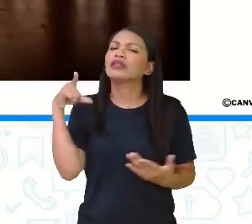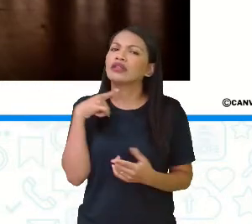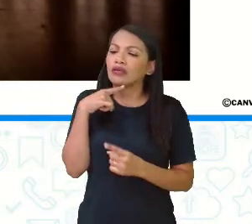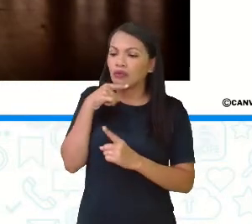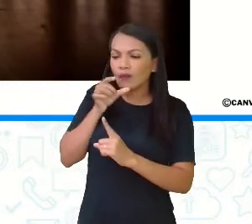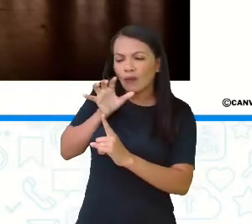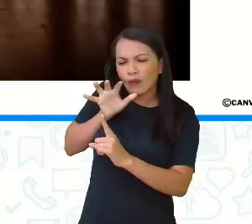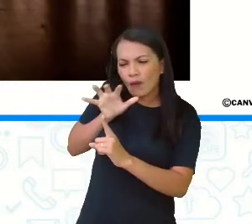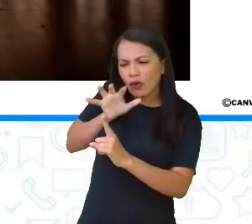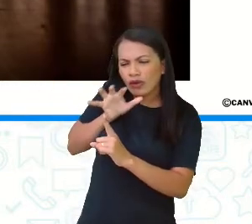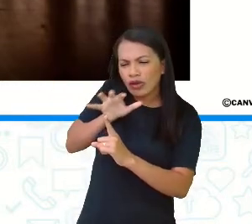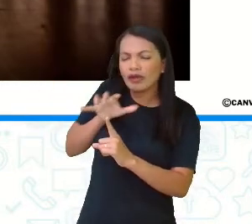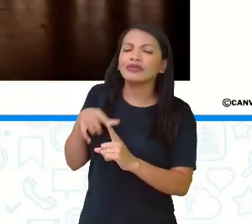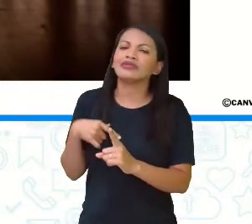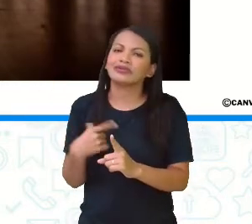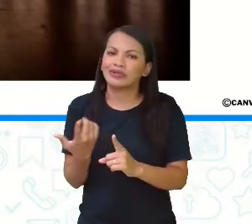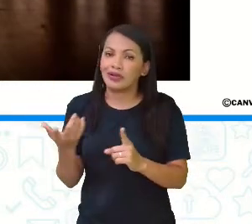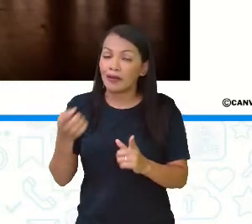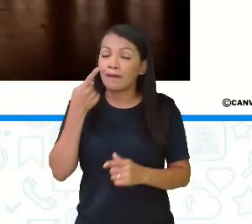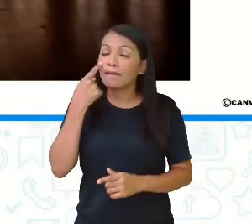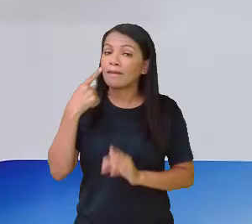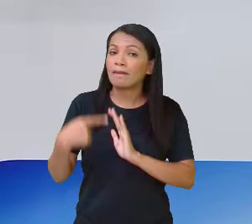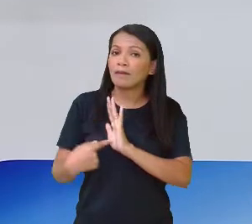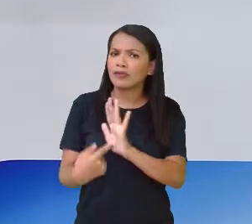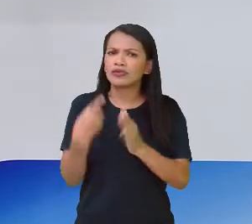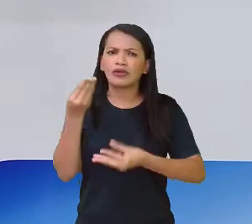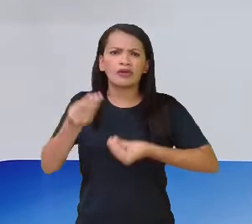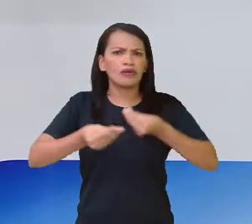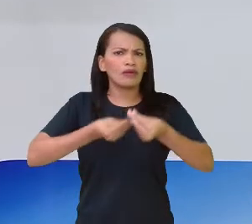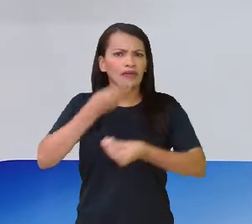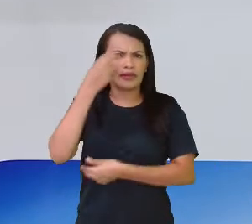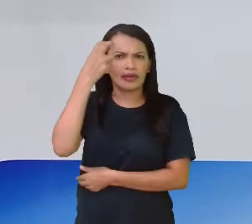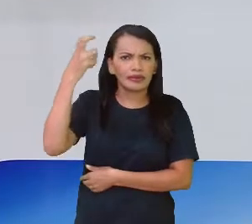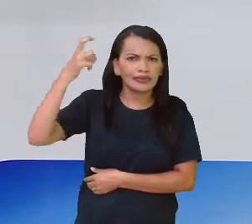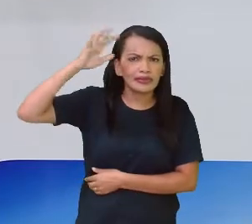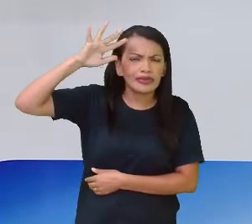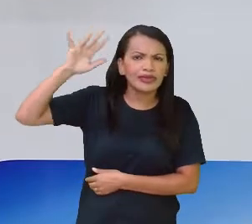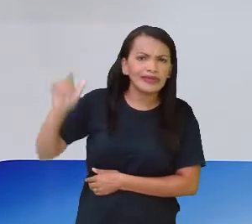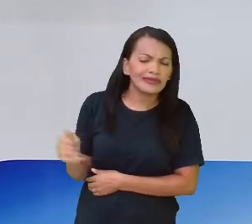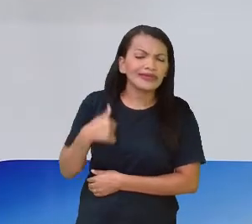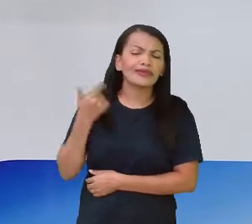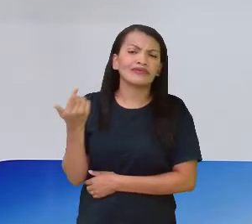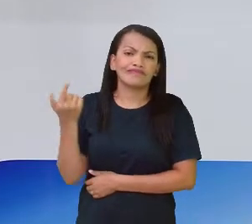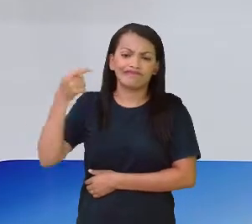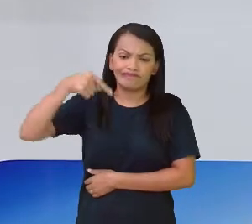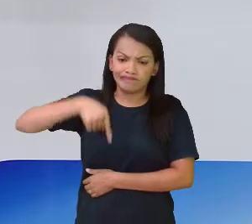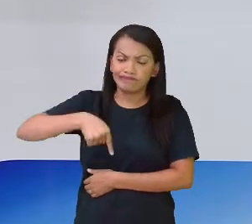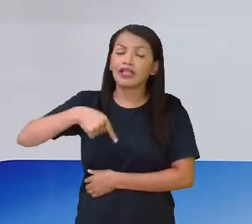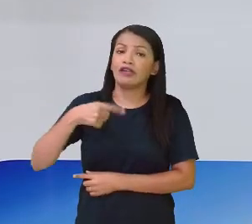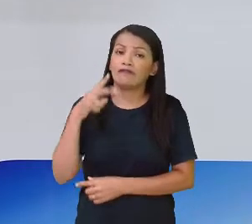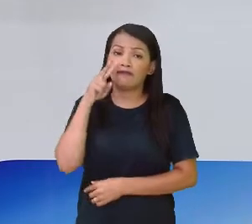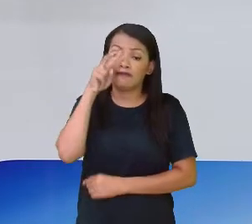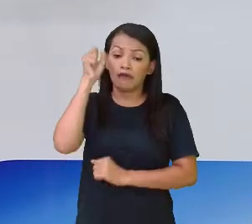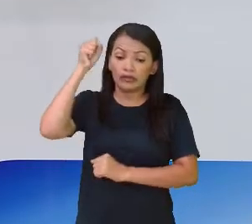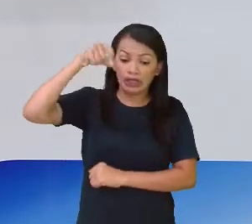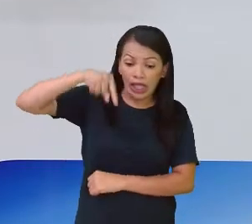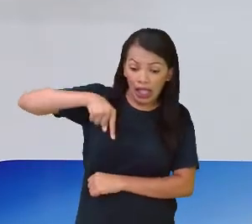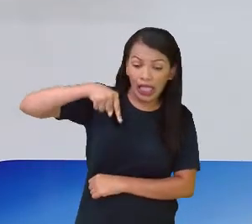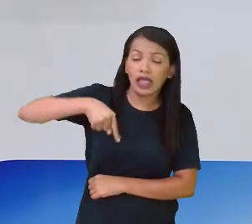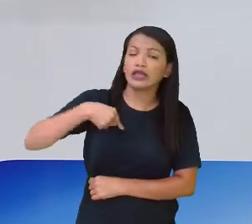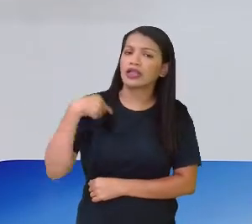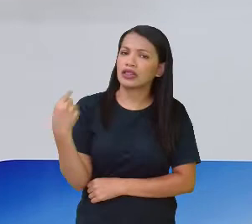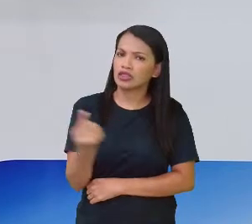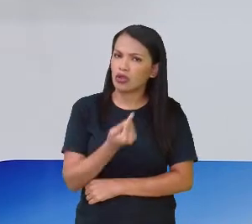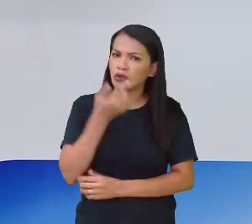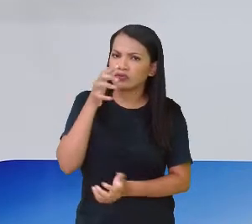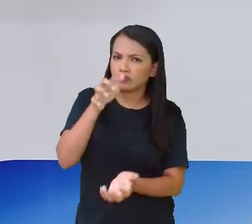influência e nós temos aí de forma bem clara como essa cultura africana está presente, forte aqui também no